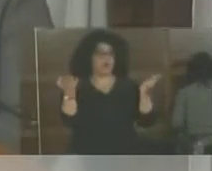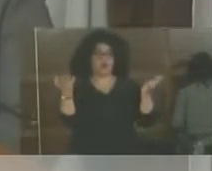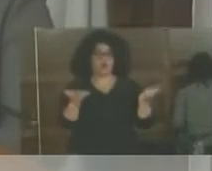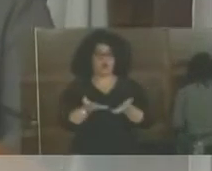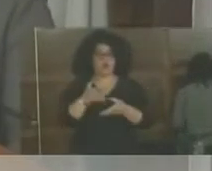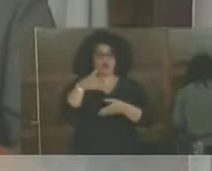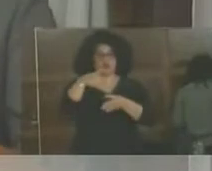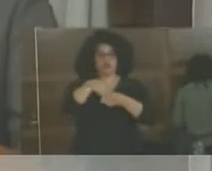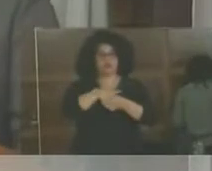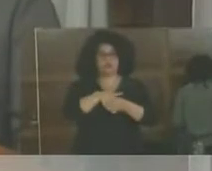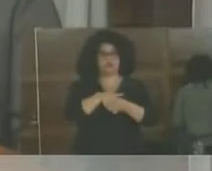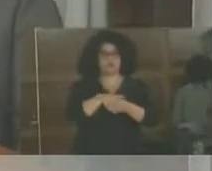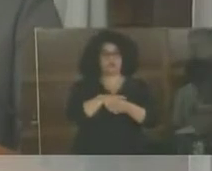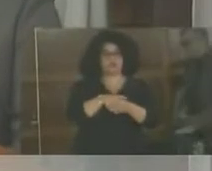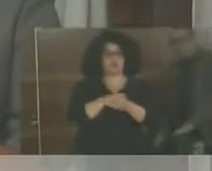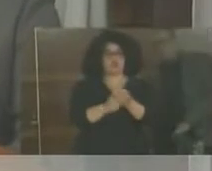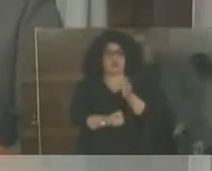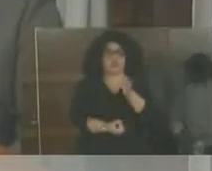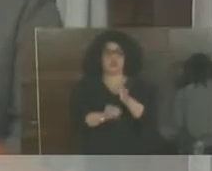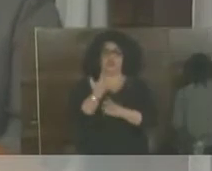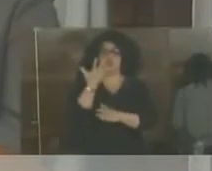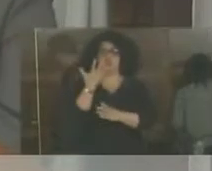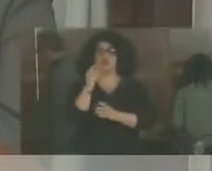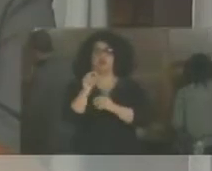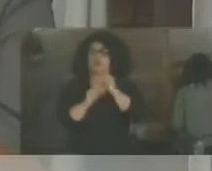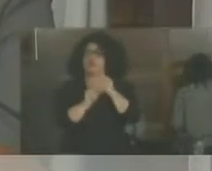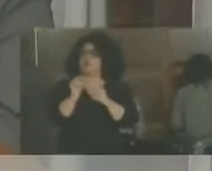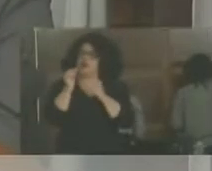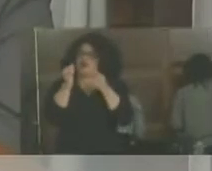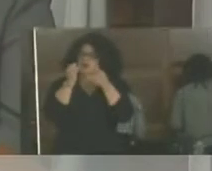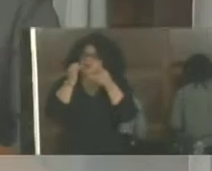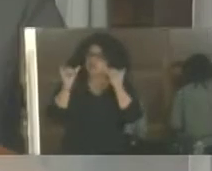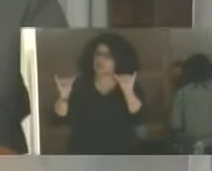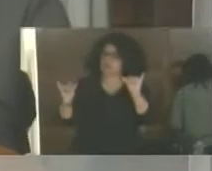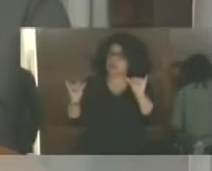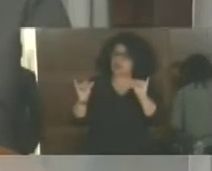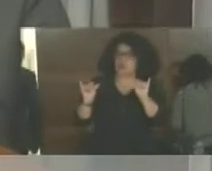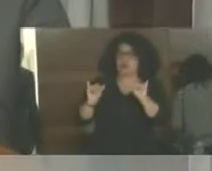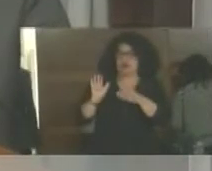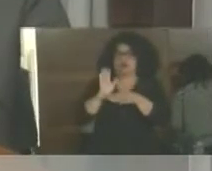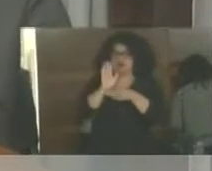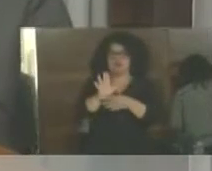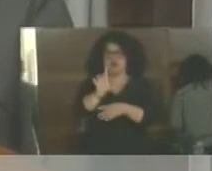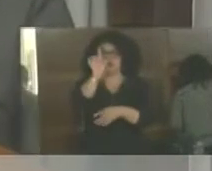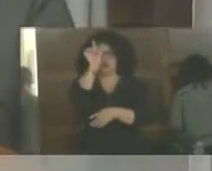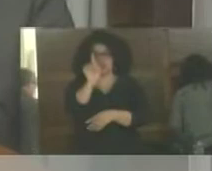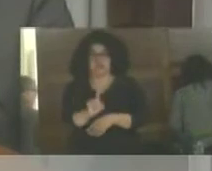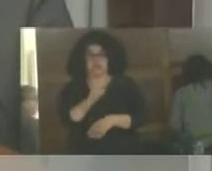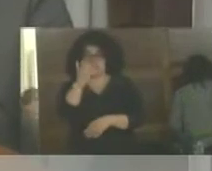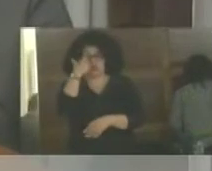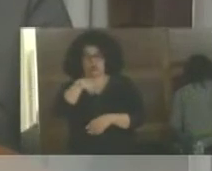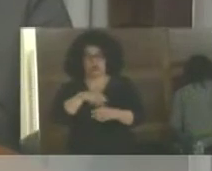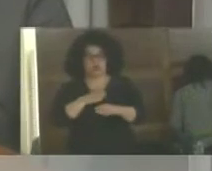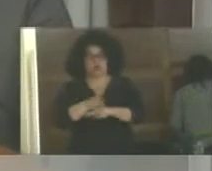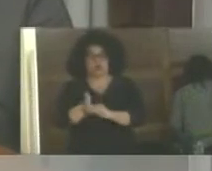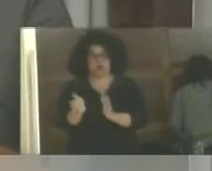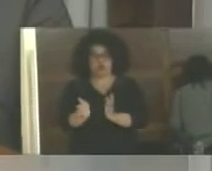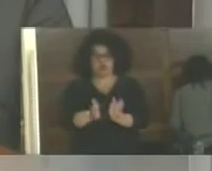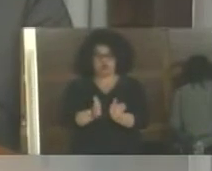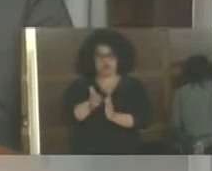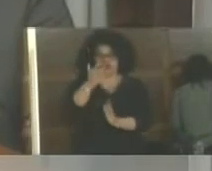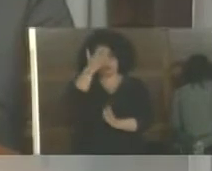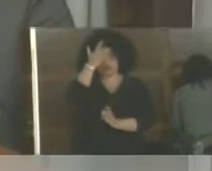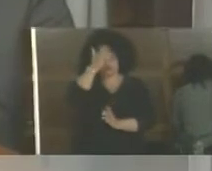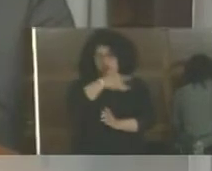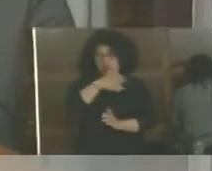institui o Programa Municipal de Prevenção ao Suicídio, de promoção do direito ao acesso à saúde mental,